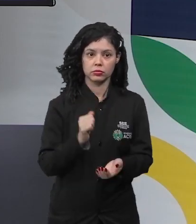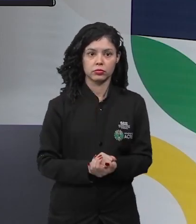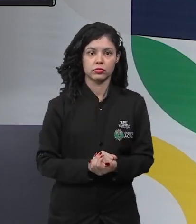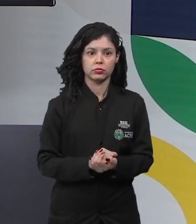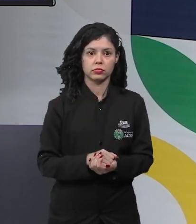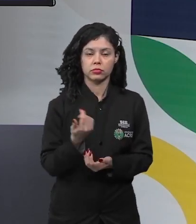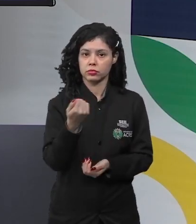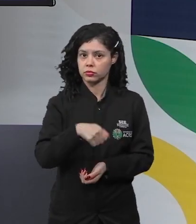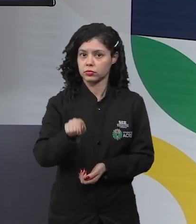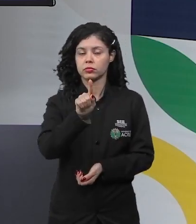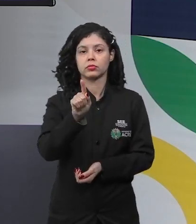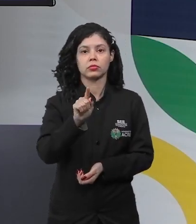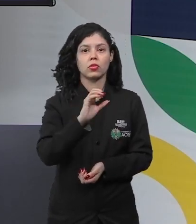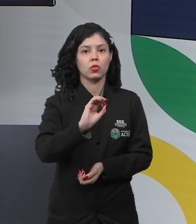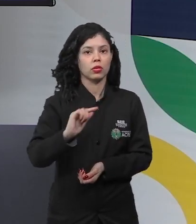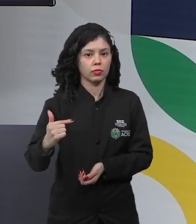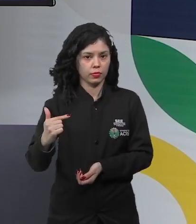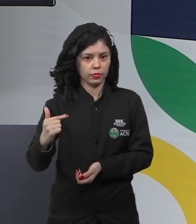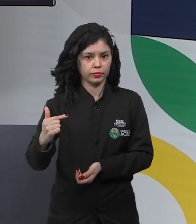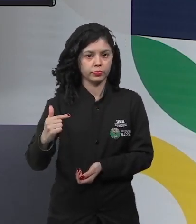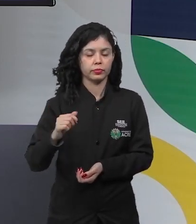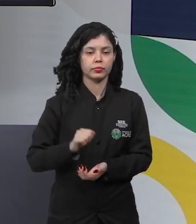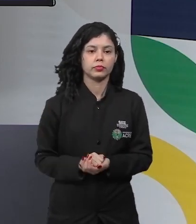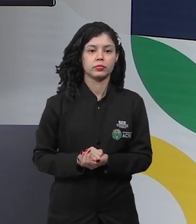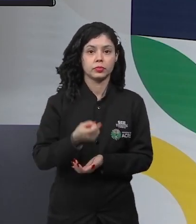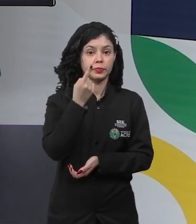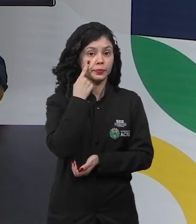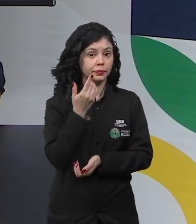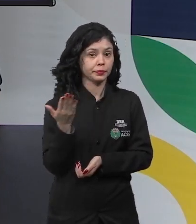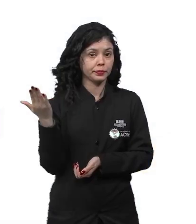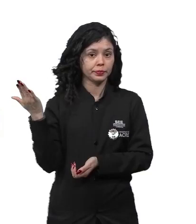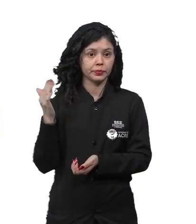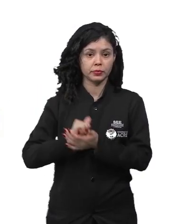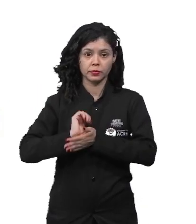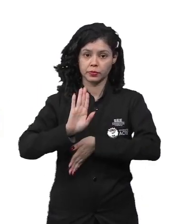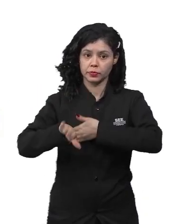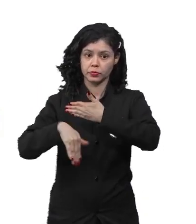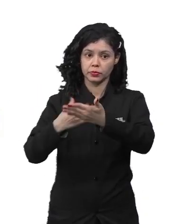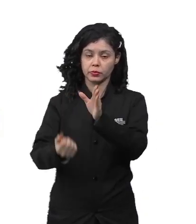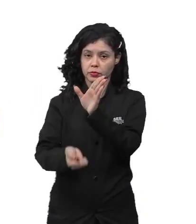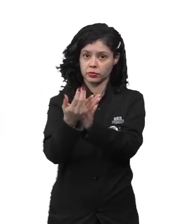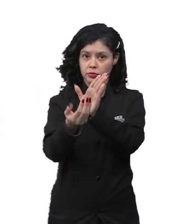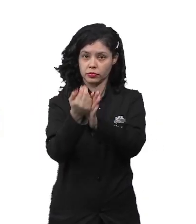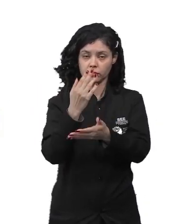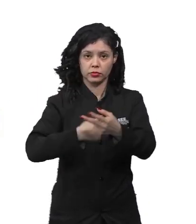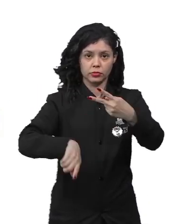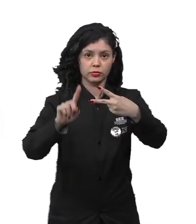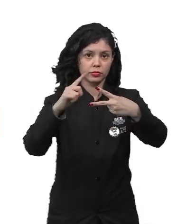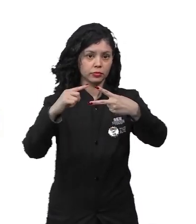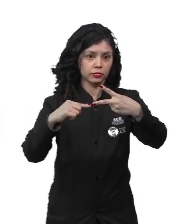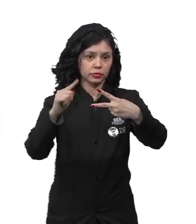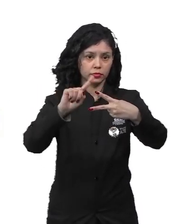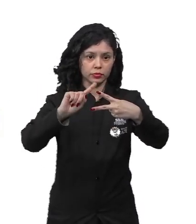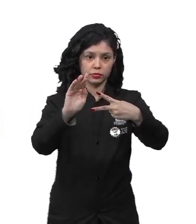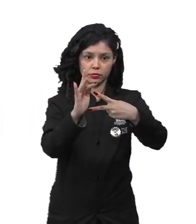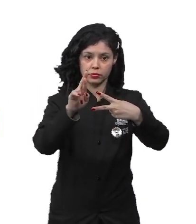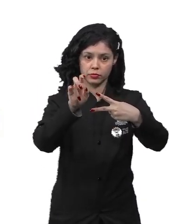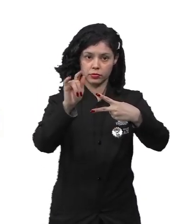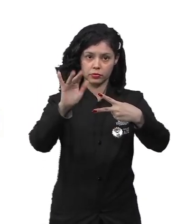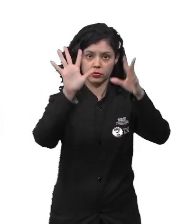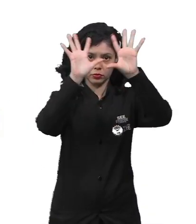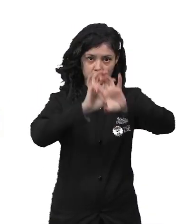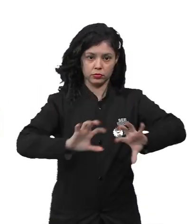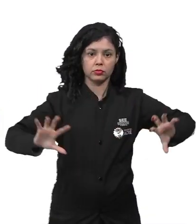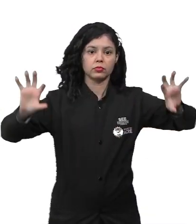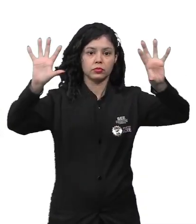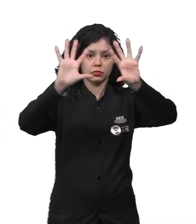a presença do oxigênio, tá certo? E olha só, esse processo ele vai gerar dois produtos, o biogás,